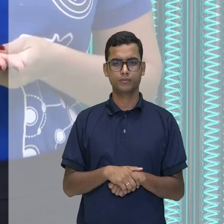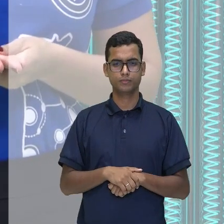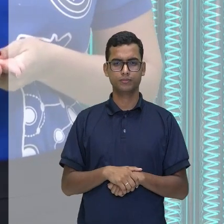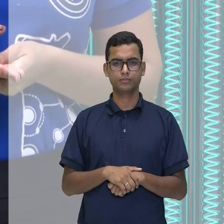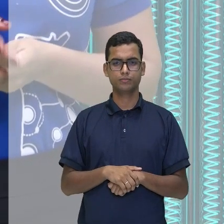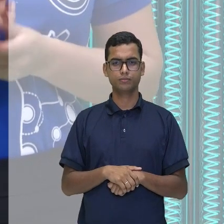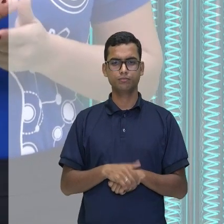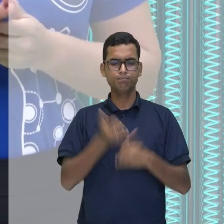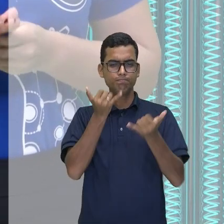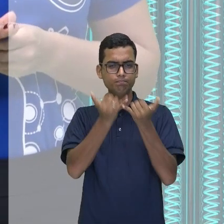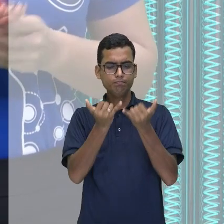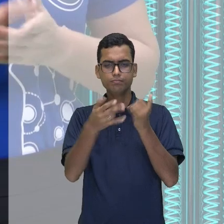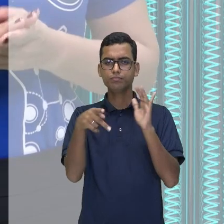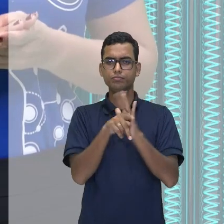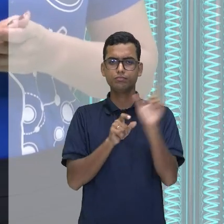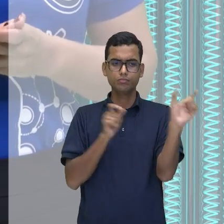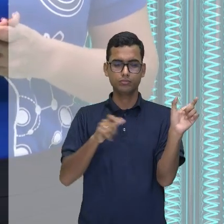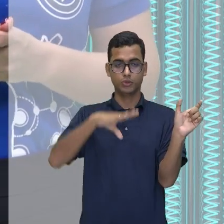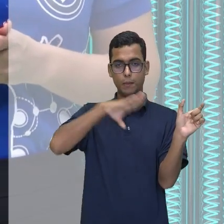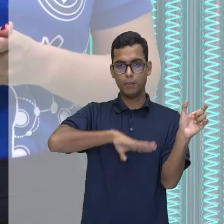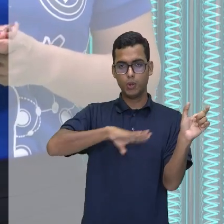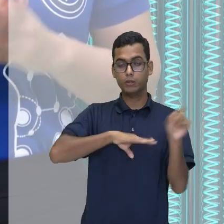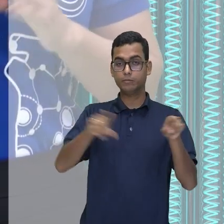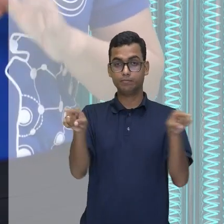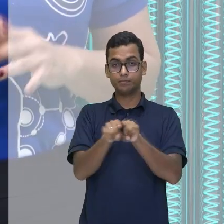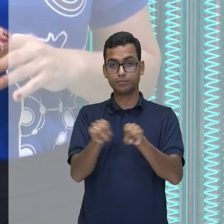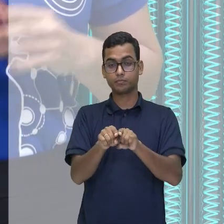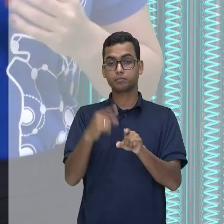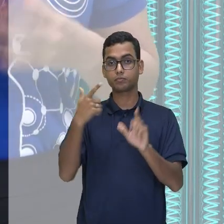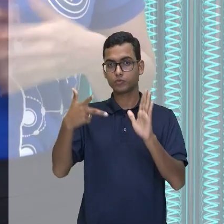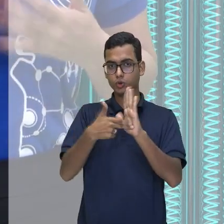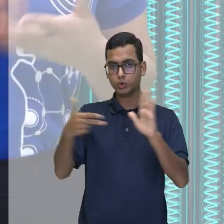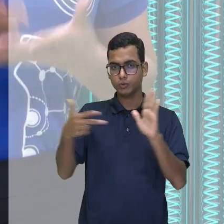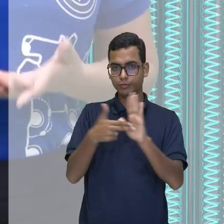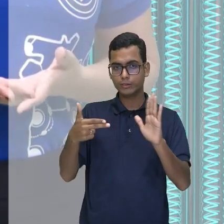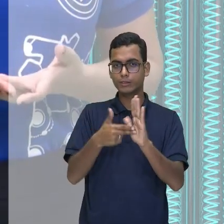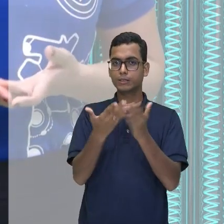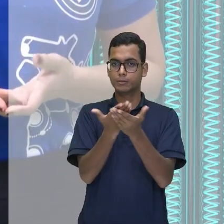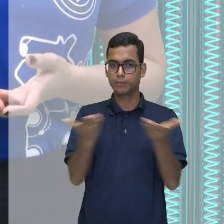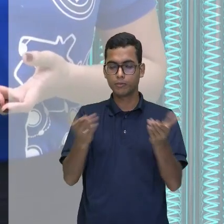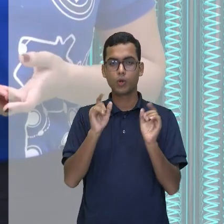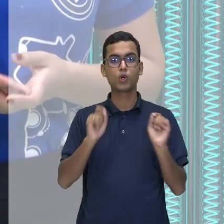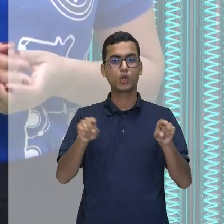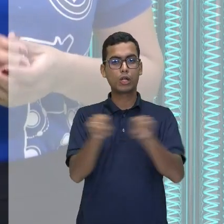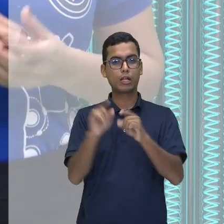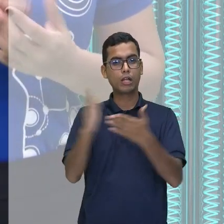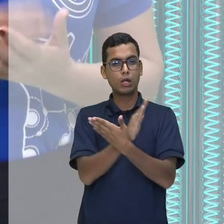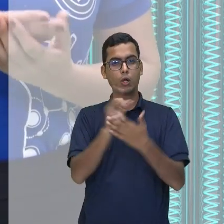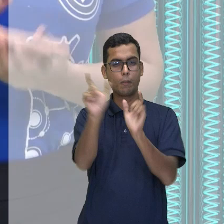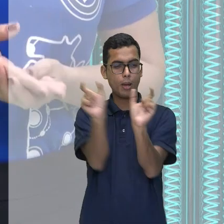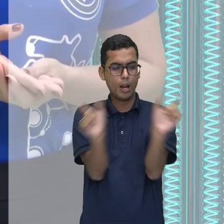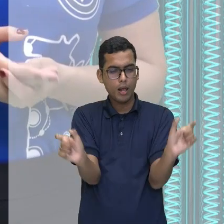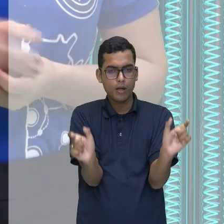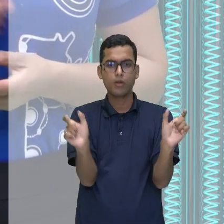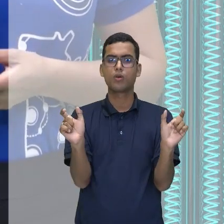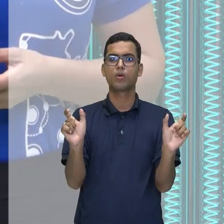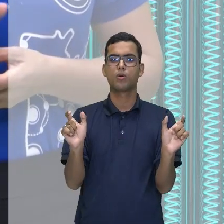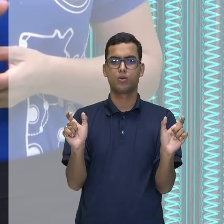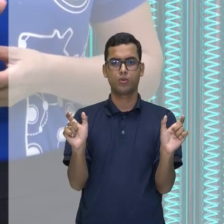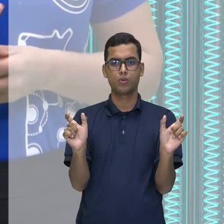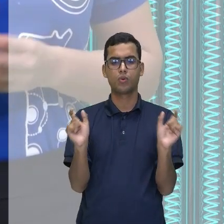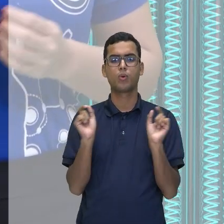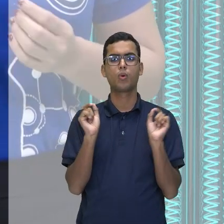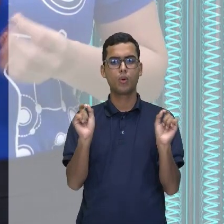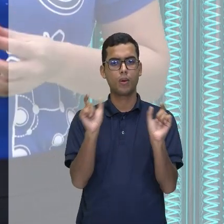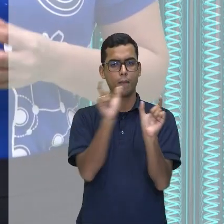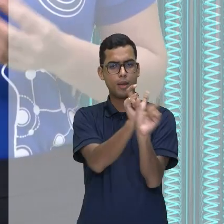em português. E assim, uma boa notícia, que existem muitas palavras cognatas na língua inglesa e isso